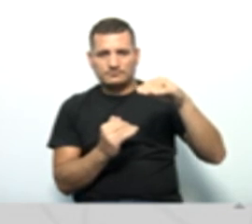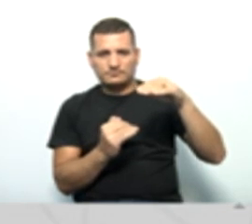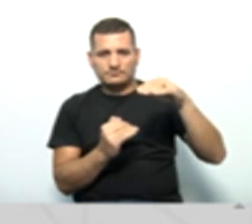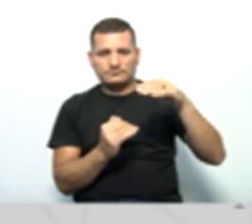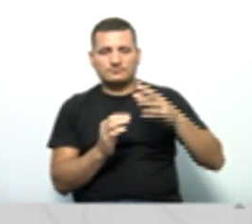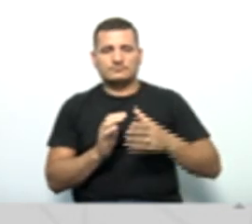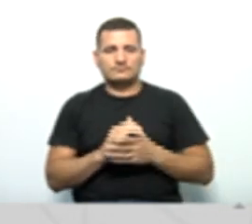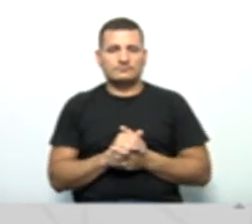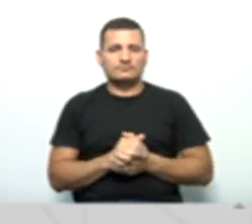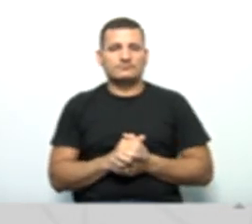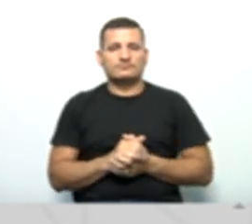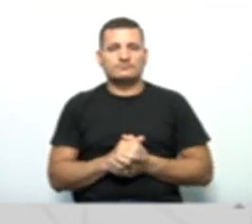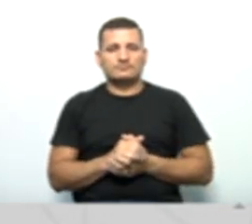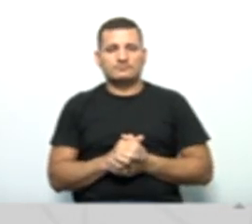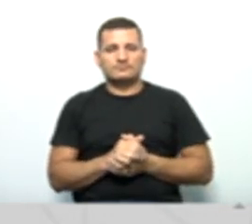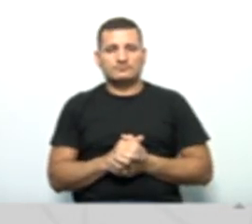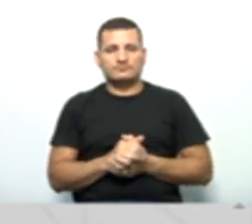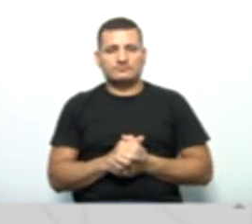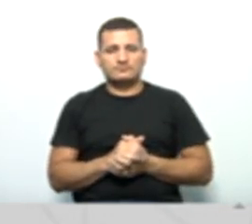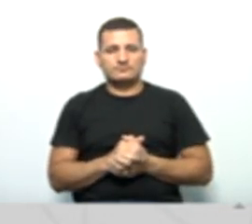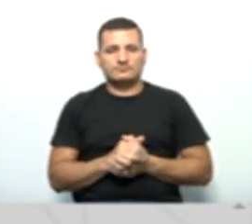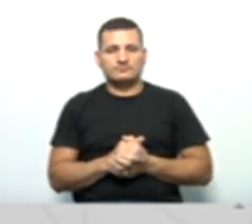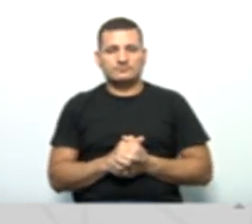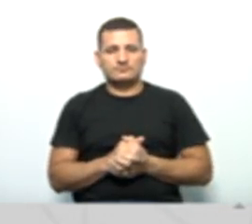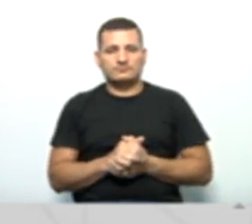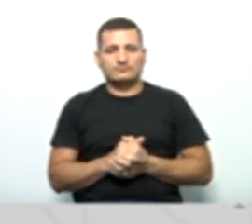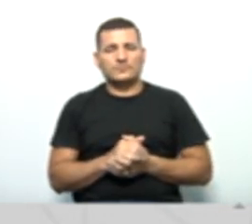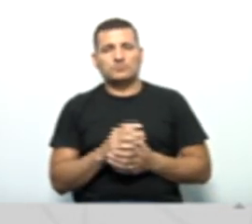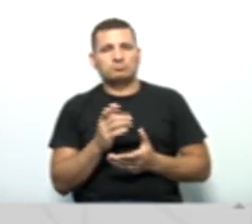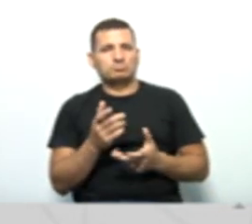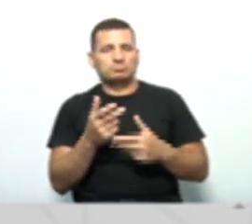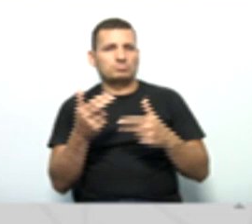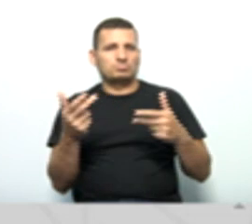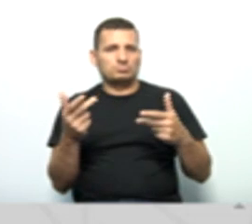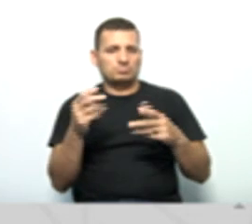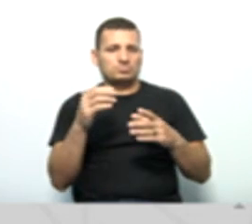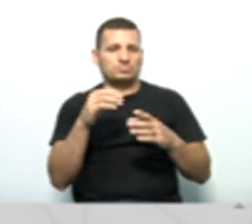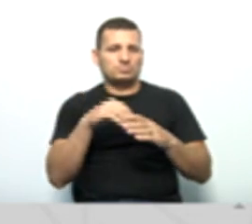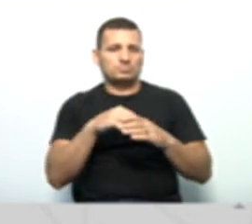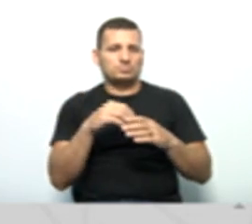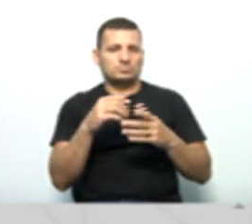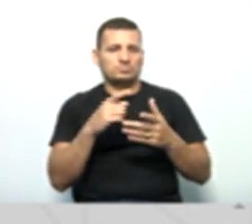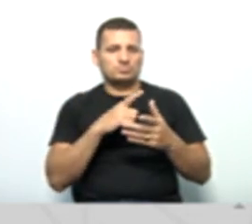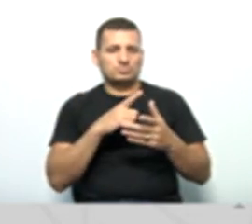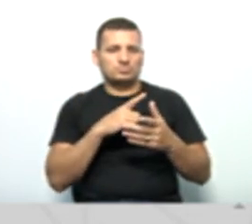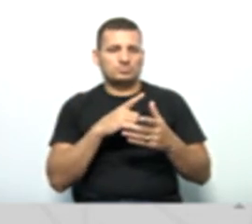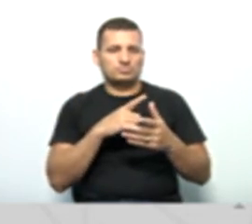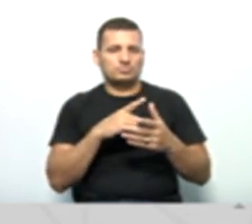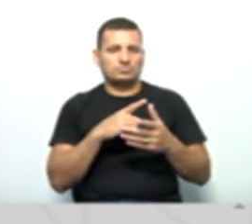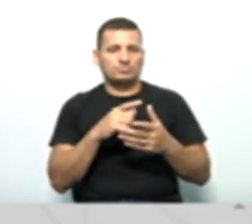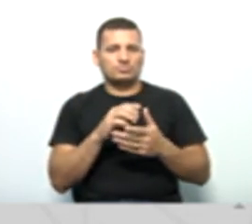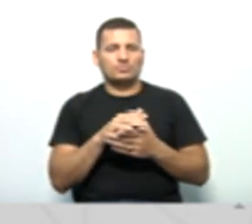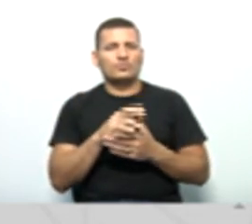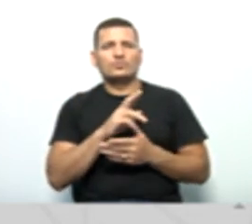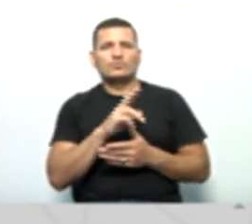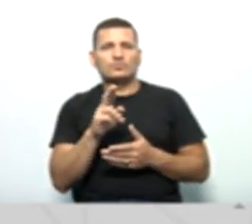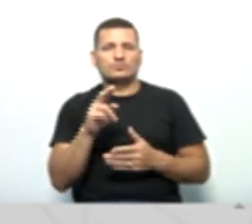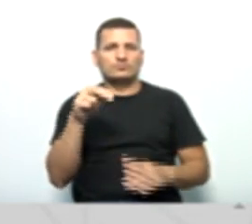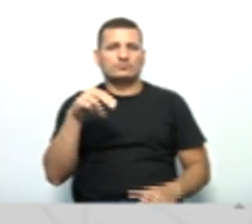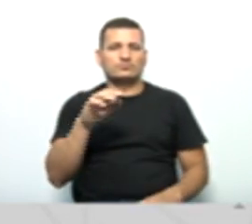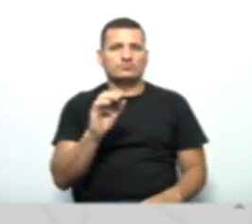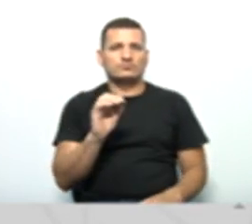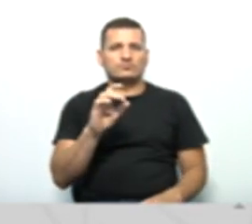por um conjunto de elementos. Tá vendo? Tem um conjunto de elementos, os quais são chamados de nodos